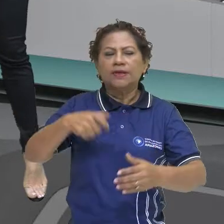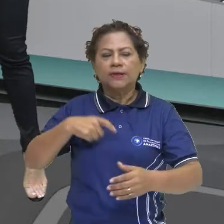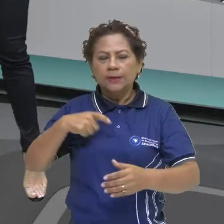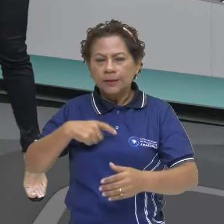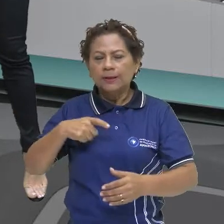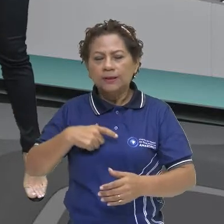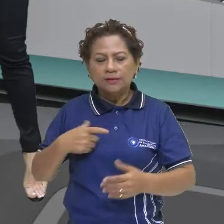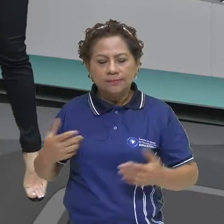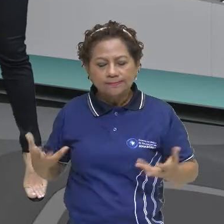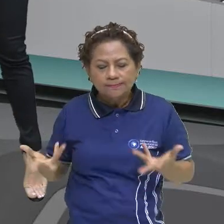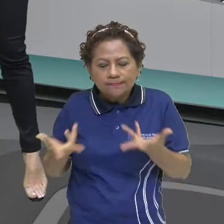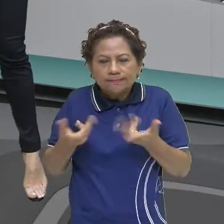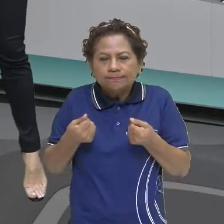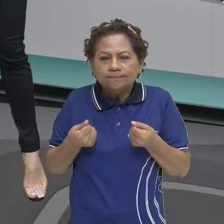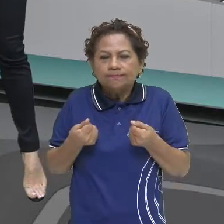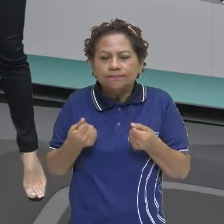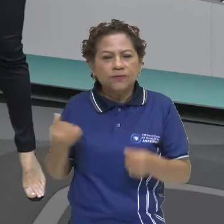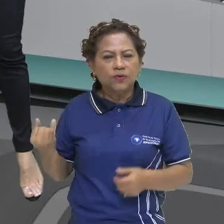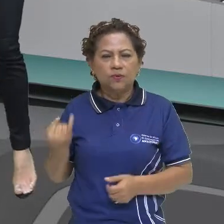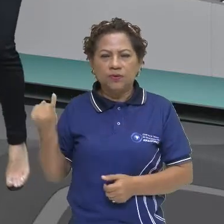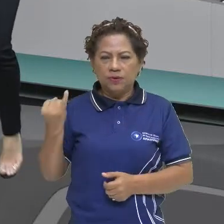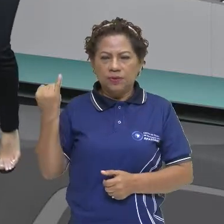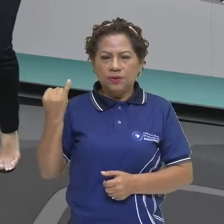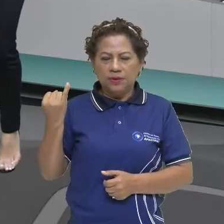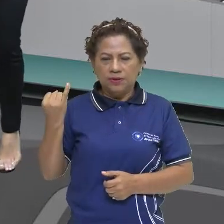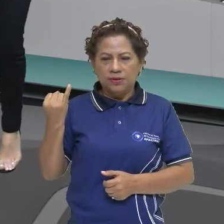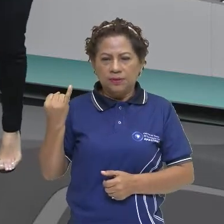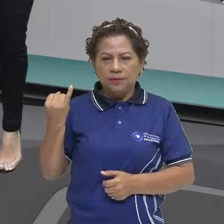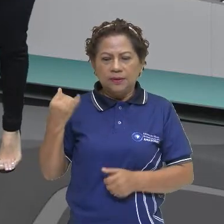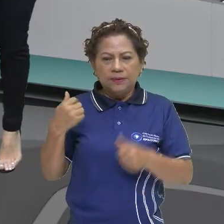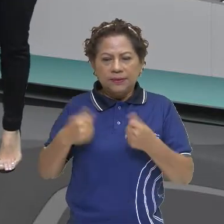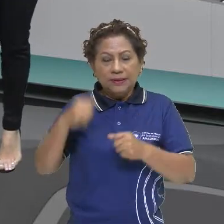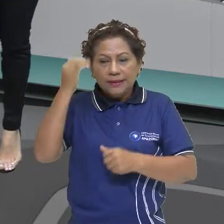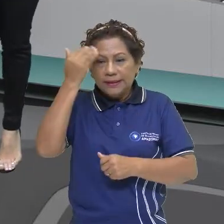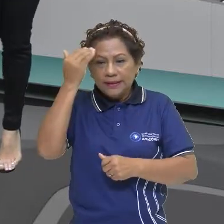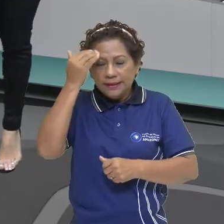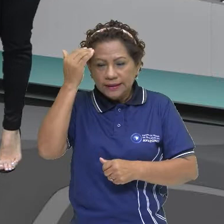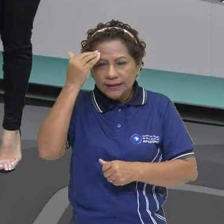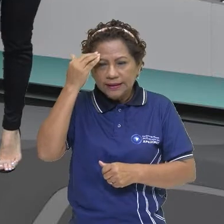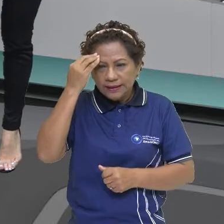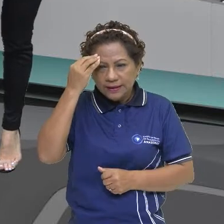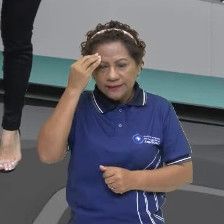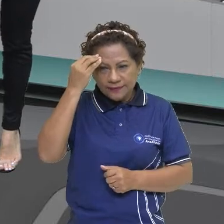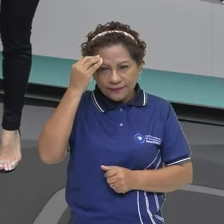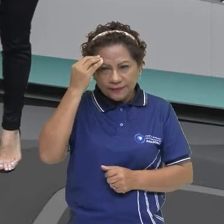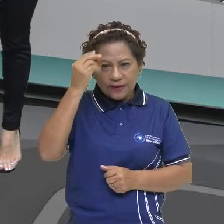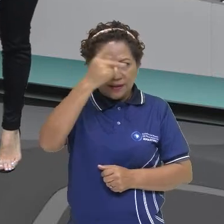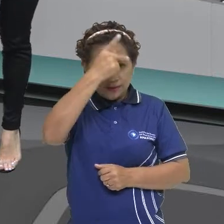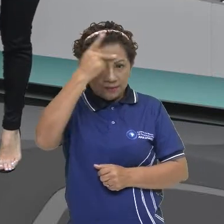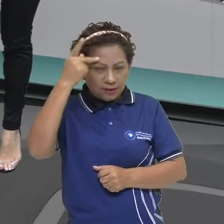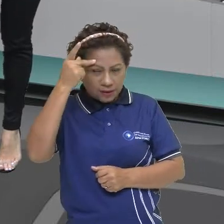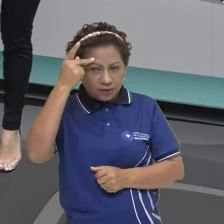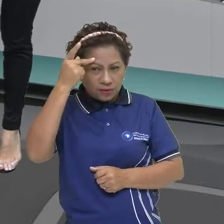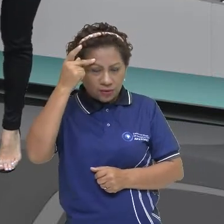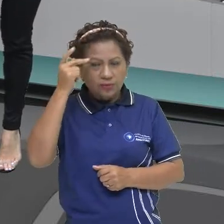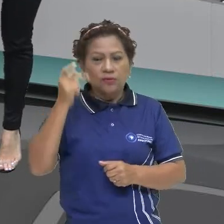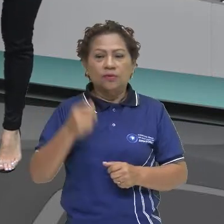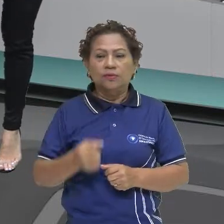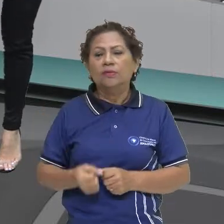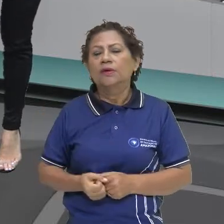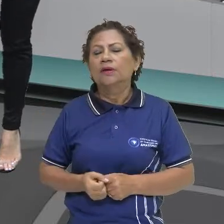muito rica. A gente precisa entender que os grafiteiros, que são os artistas que fazem grafite, né,